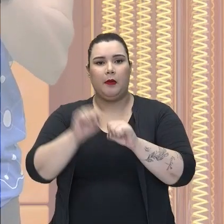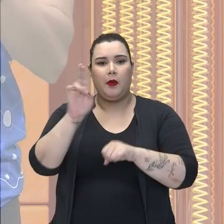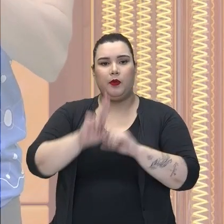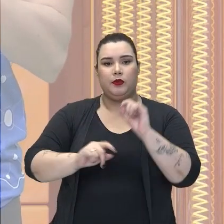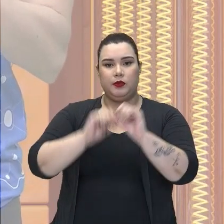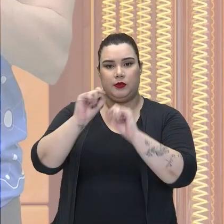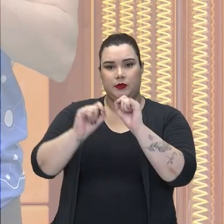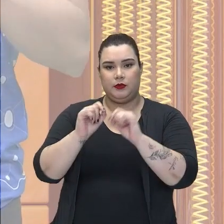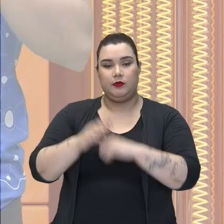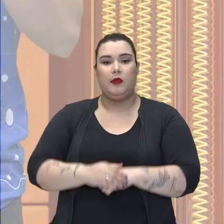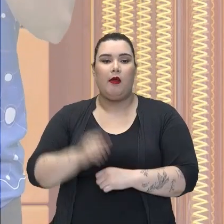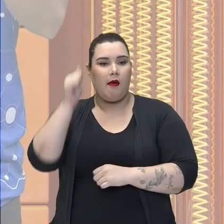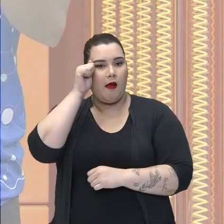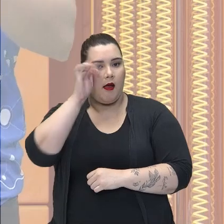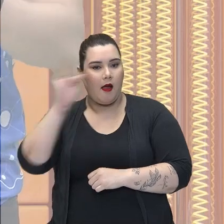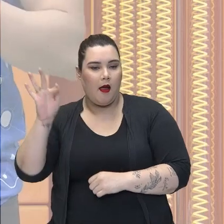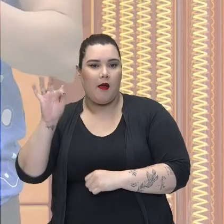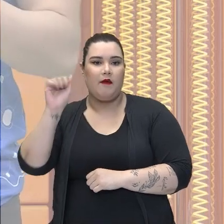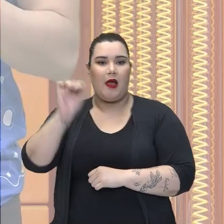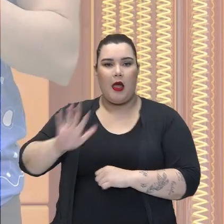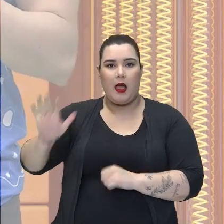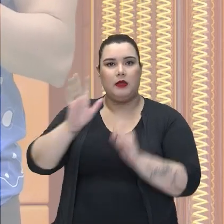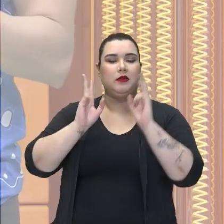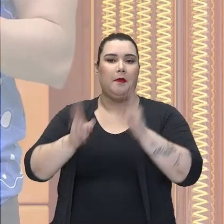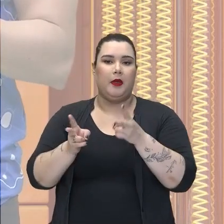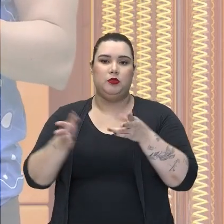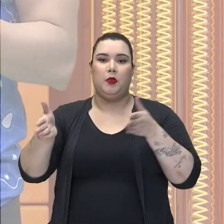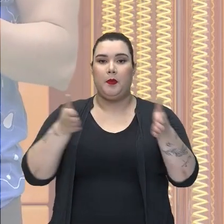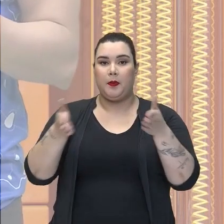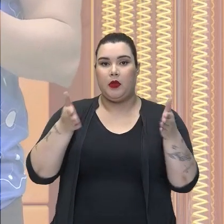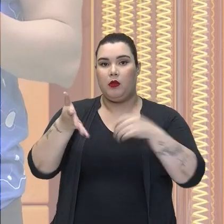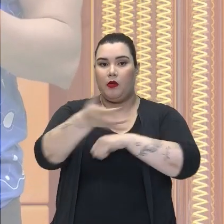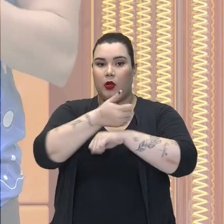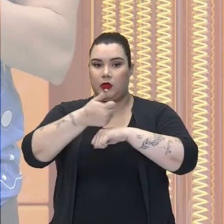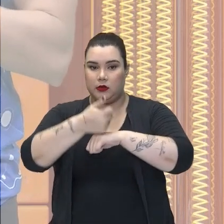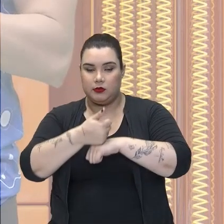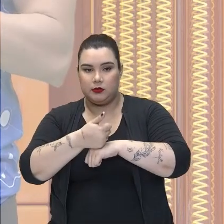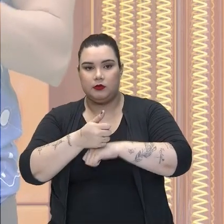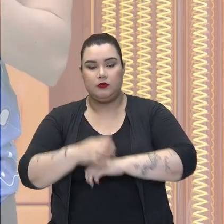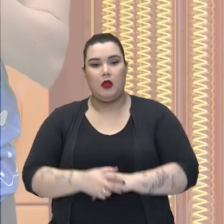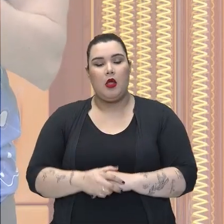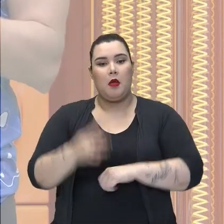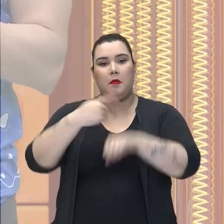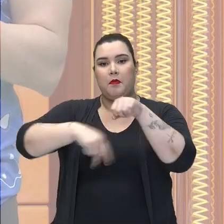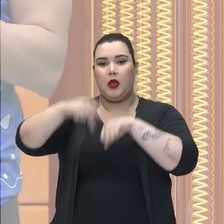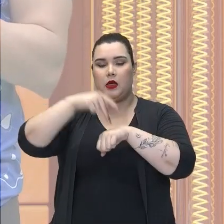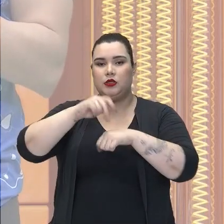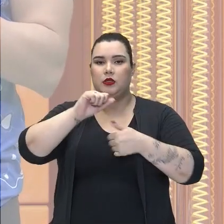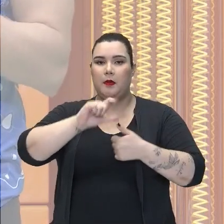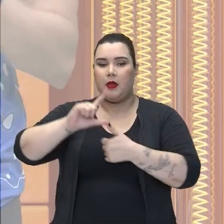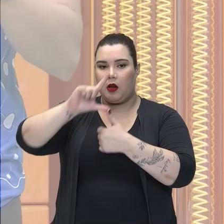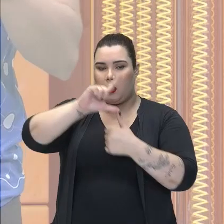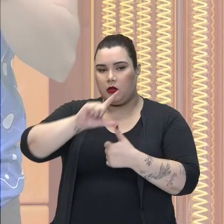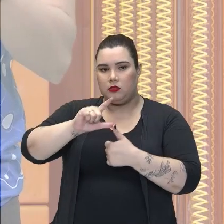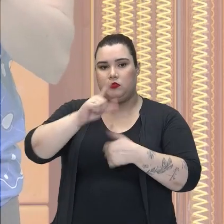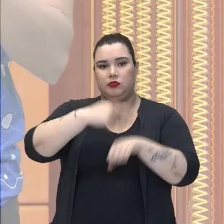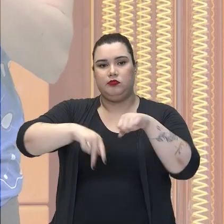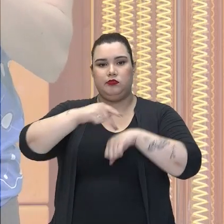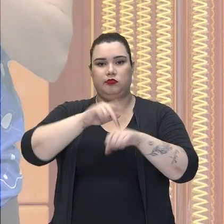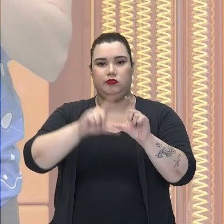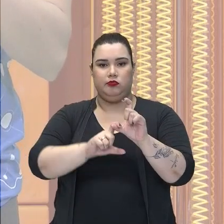só, África e Ásia mantêm ali as questões ligadas à colonização, e a América Latina continua também com independência,